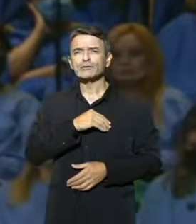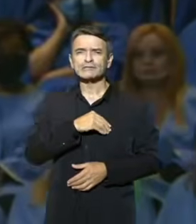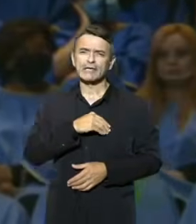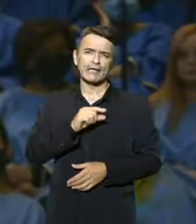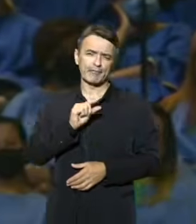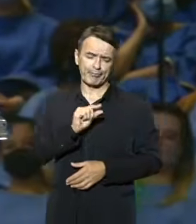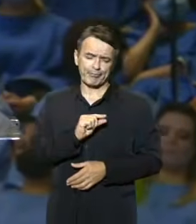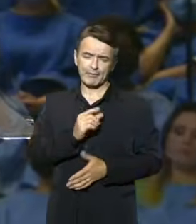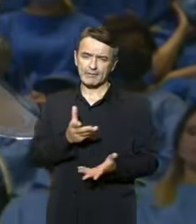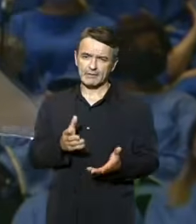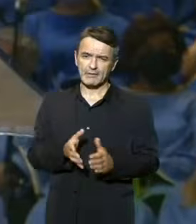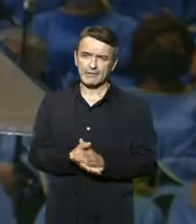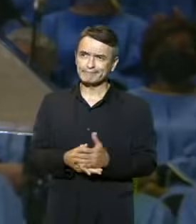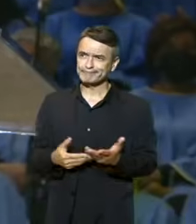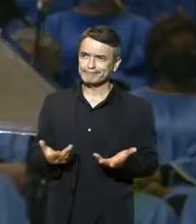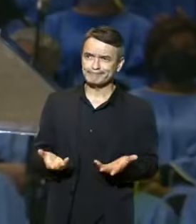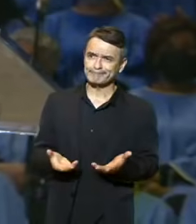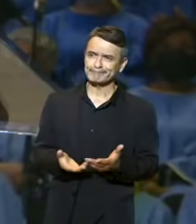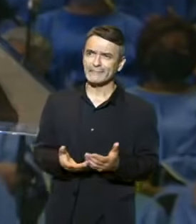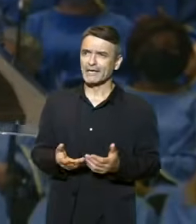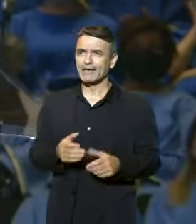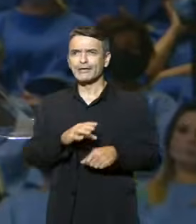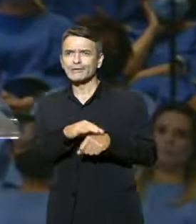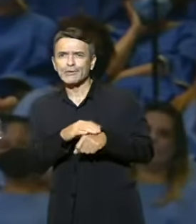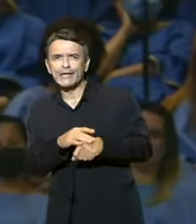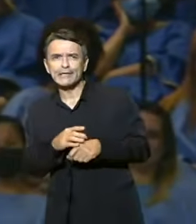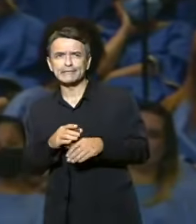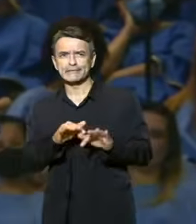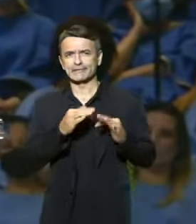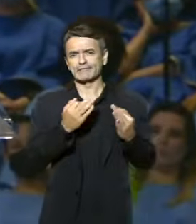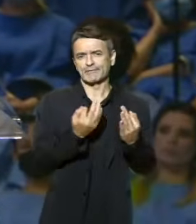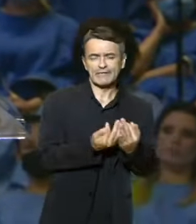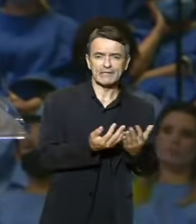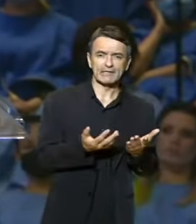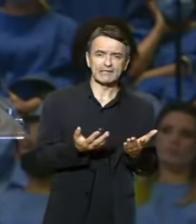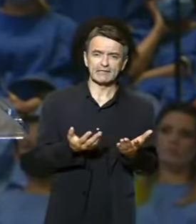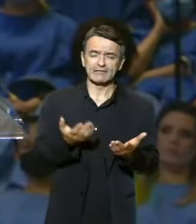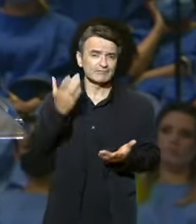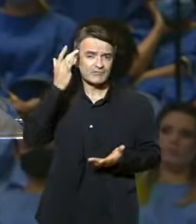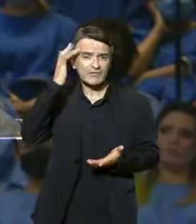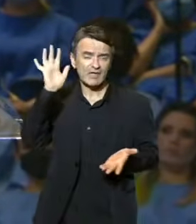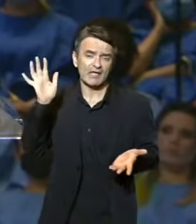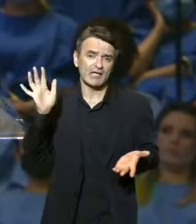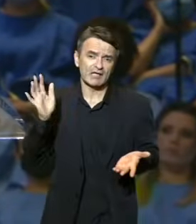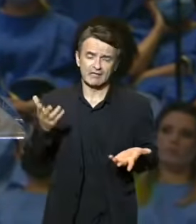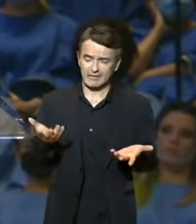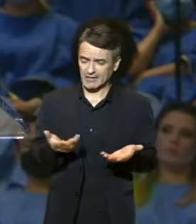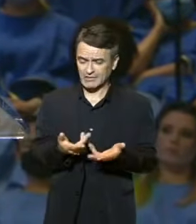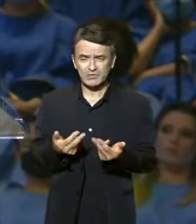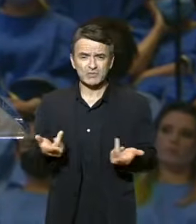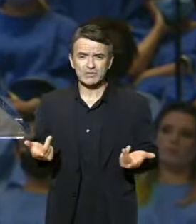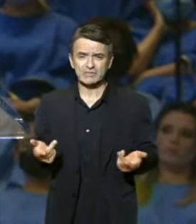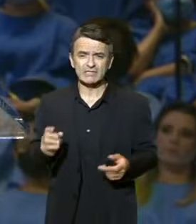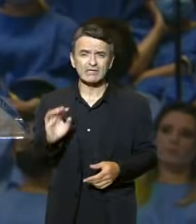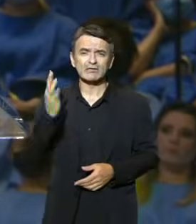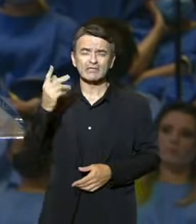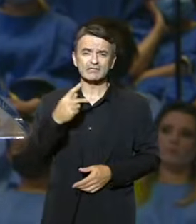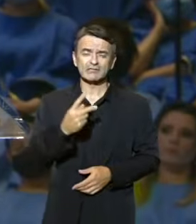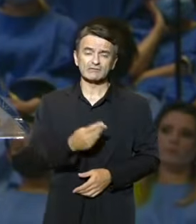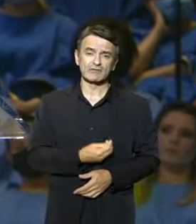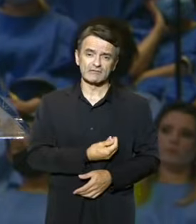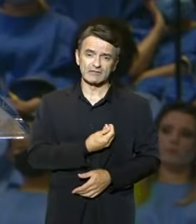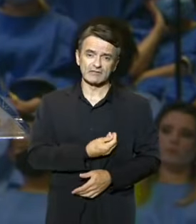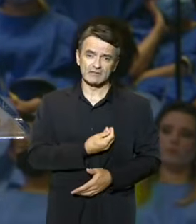de enfermidade que você ainda está lidando, ou algum parente seu. Eu não sei qual é o deserto da sua vida, mas